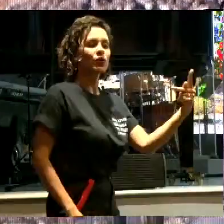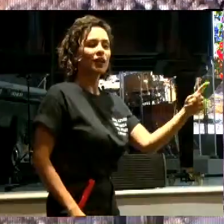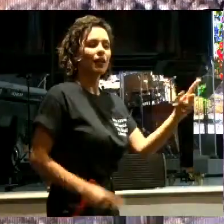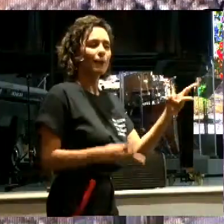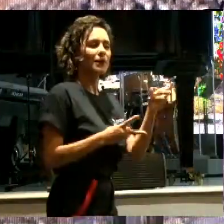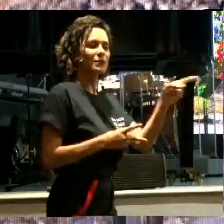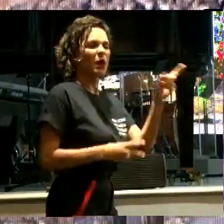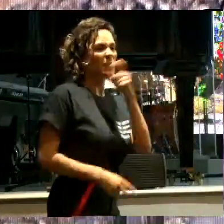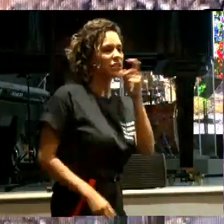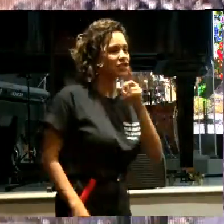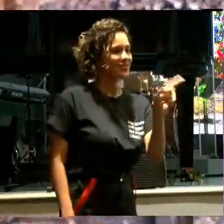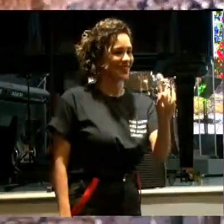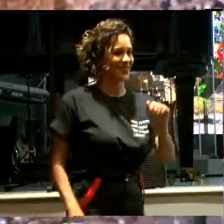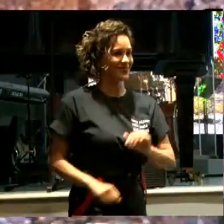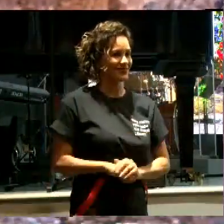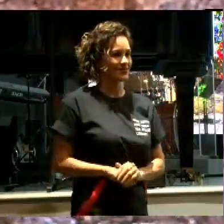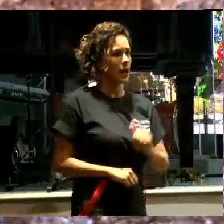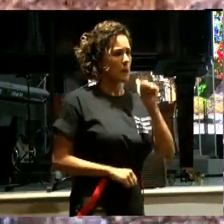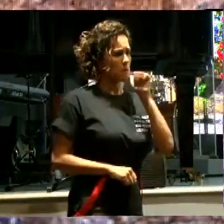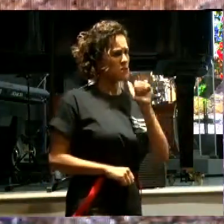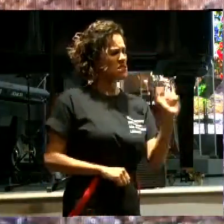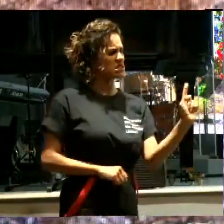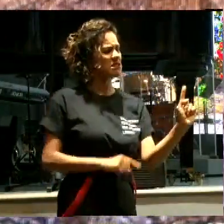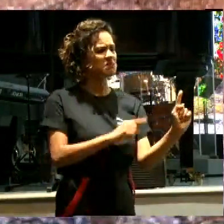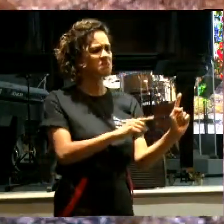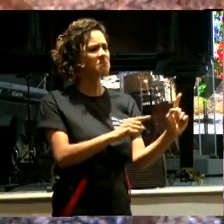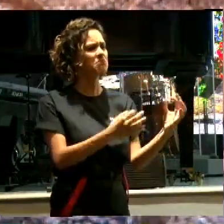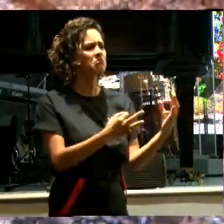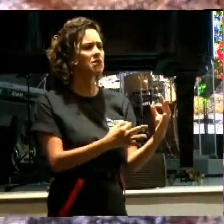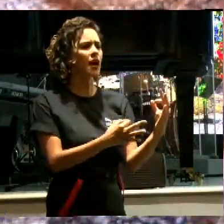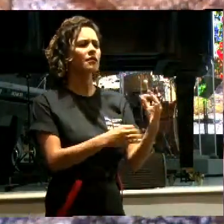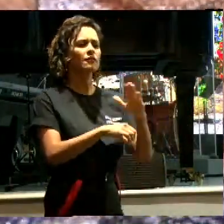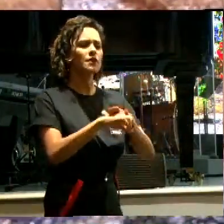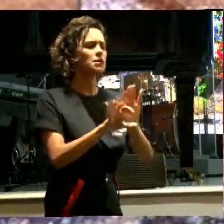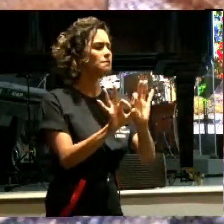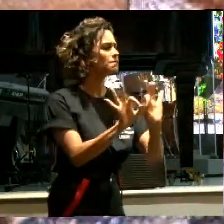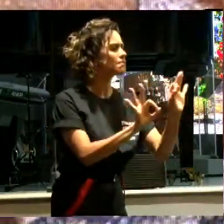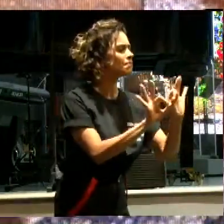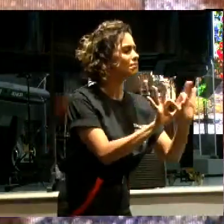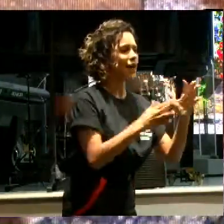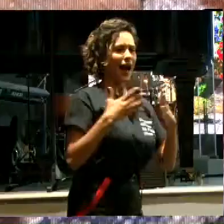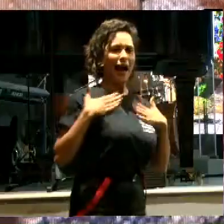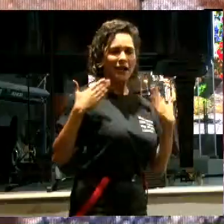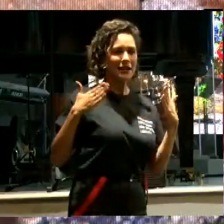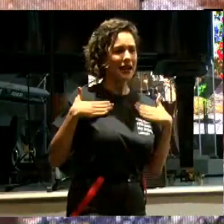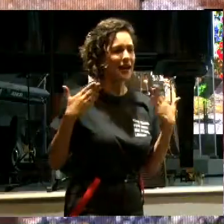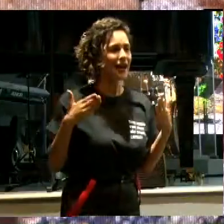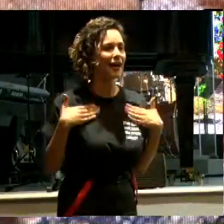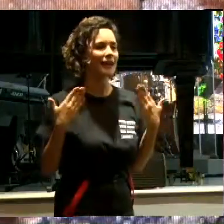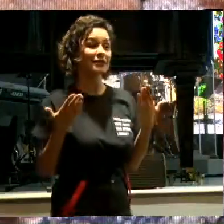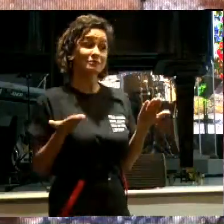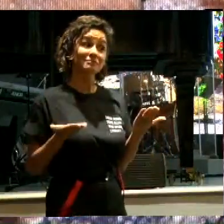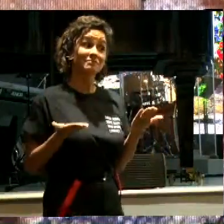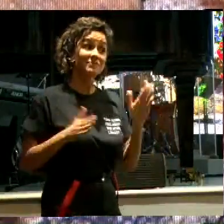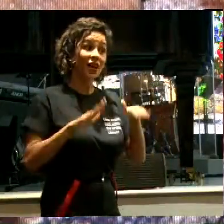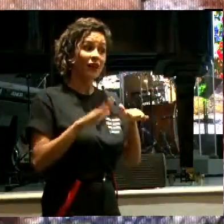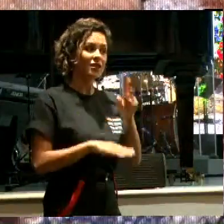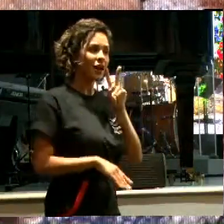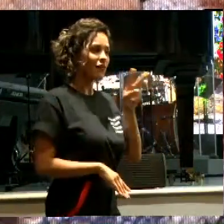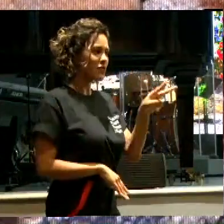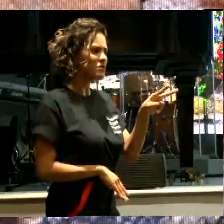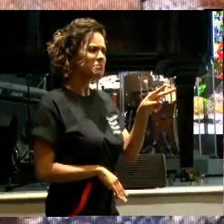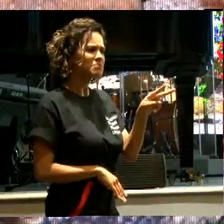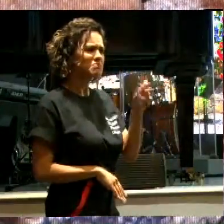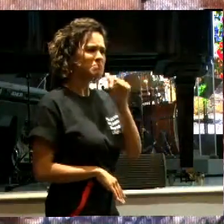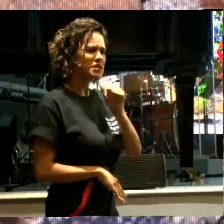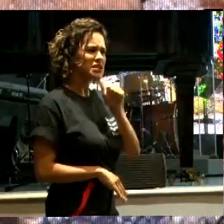uma Mary na vida. Ela devia de fazer as coisas com total alegria, mesmo não tendo motivo